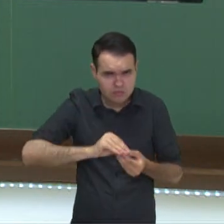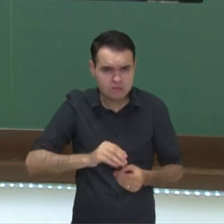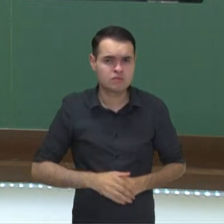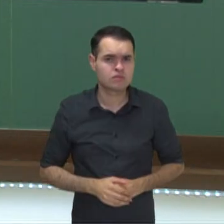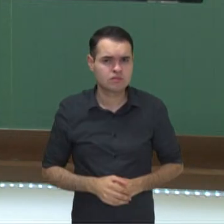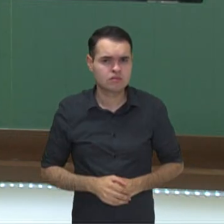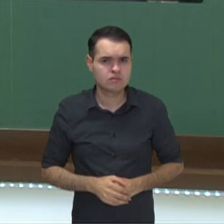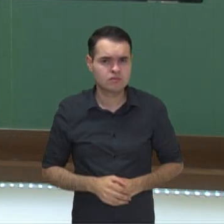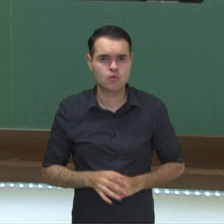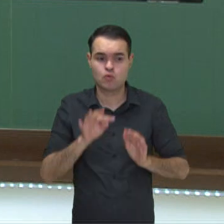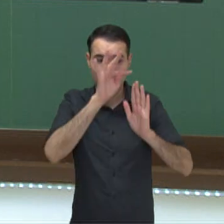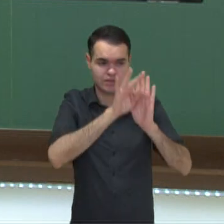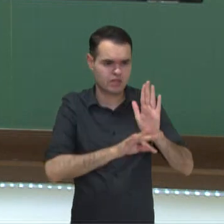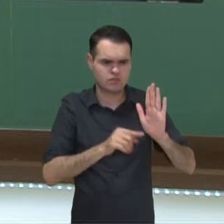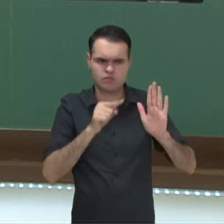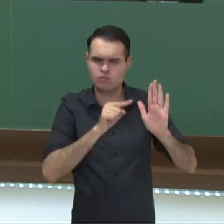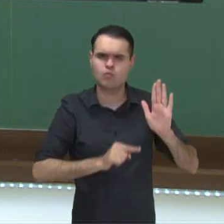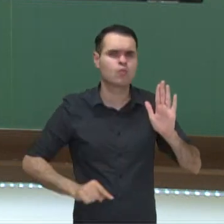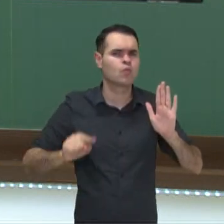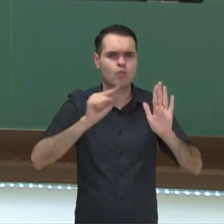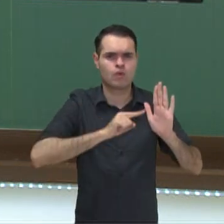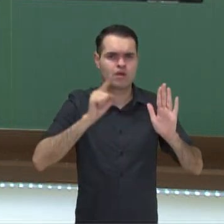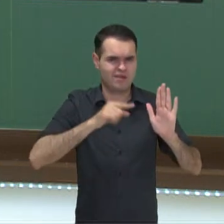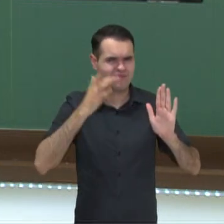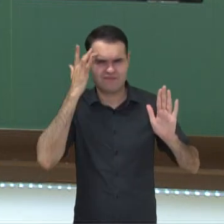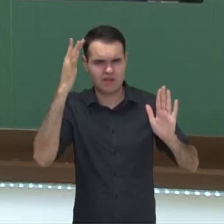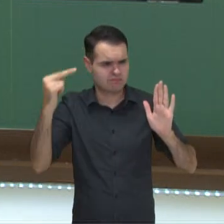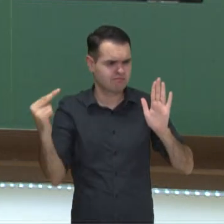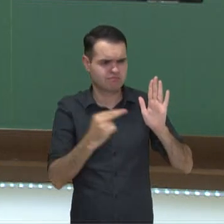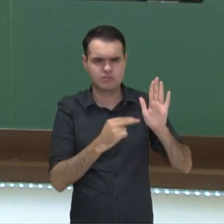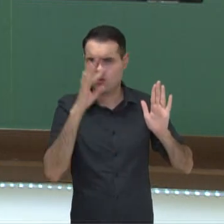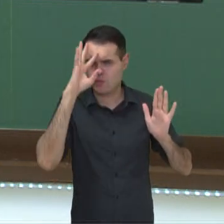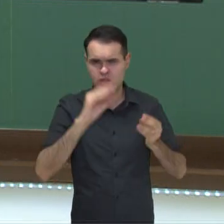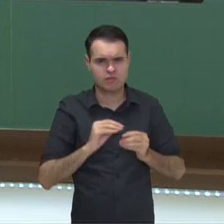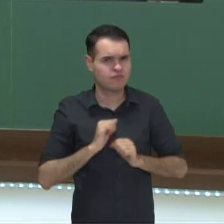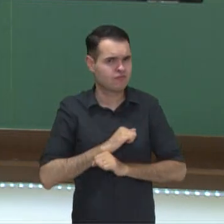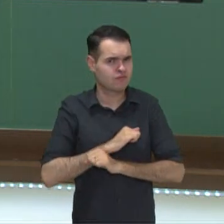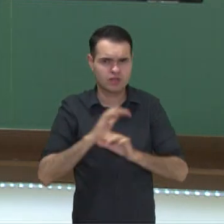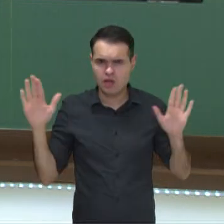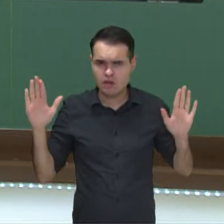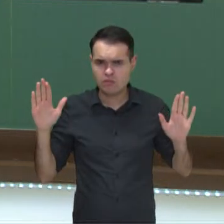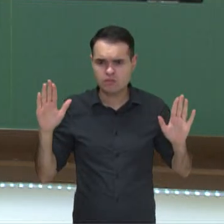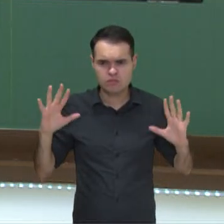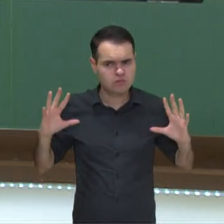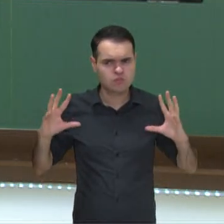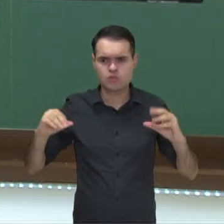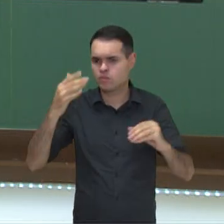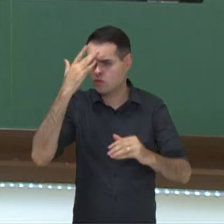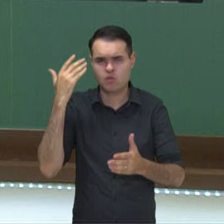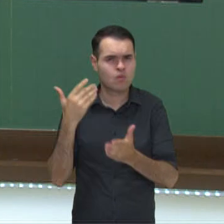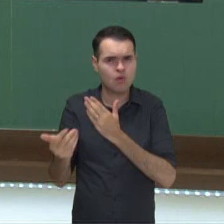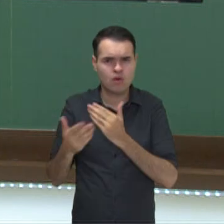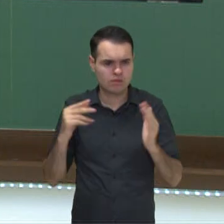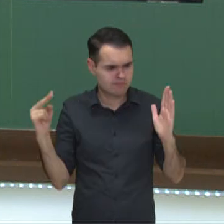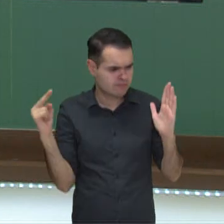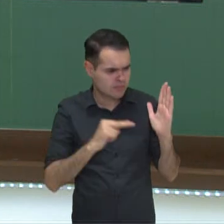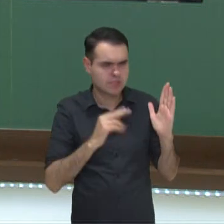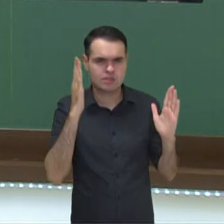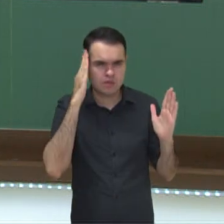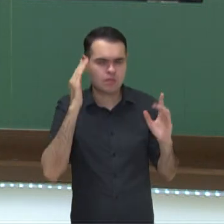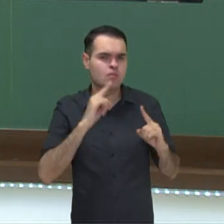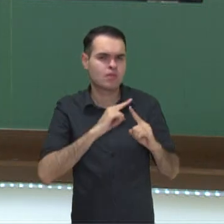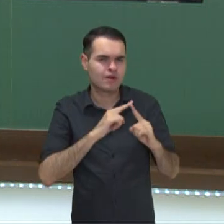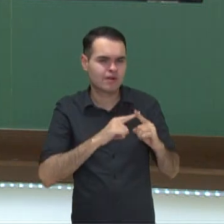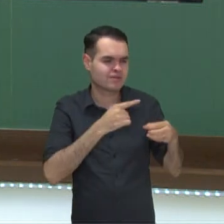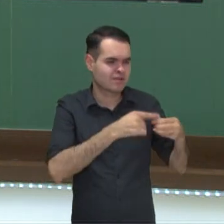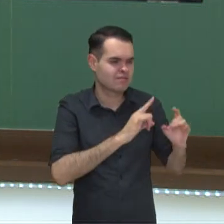e o texto num todo, ele é de fácil compreensão, as pessoas lendo esse texto vão saber por que normalmente uma